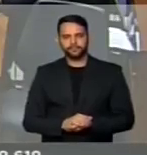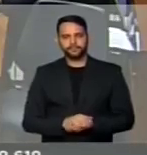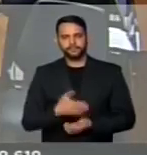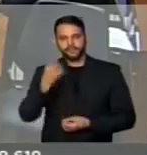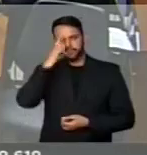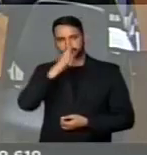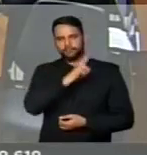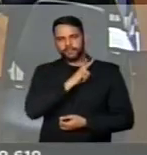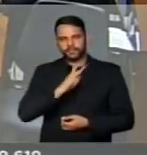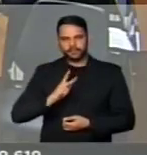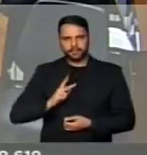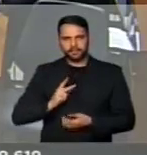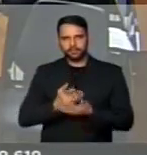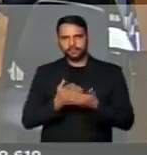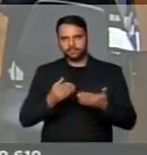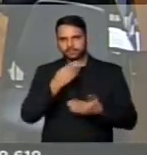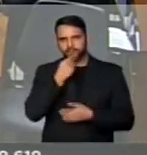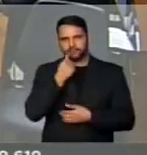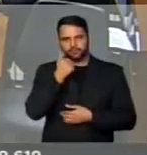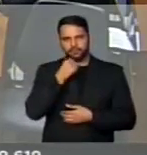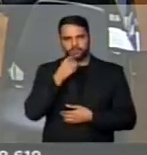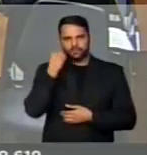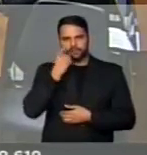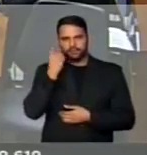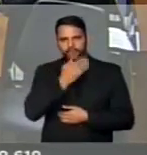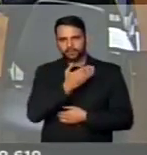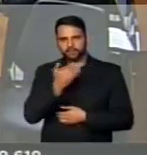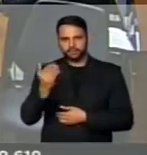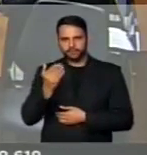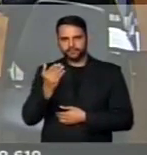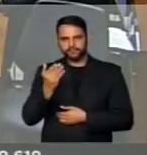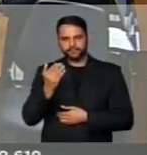Senhor presidente, senhoras e senhores deputados,